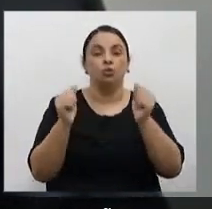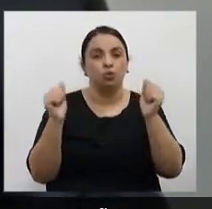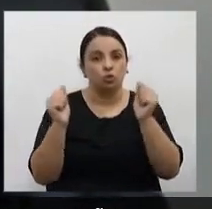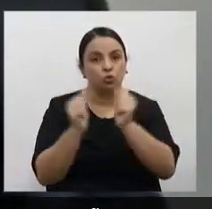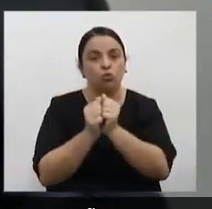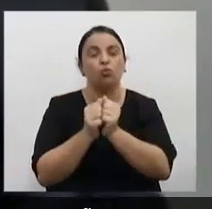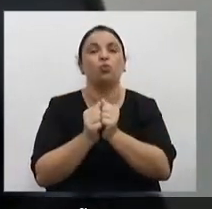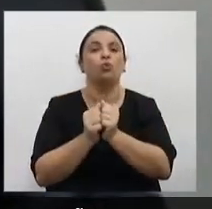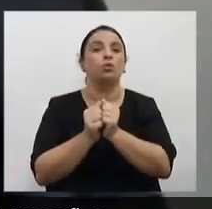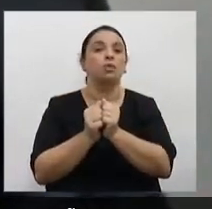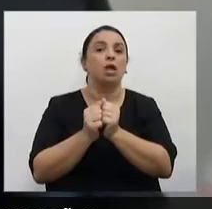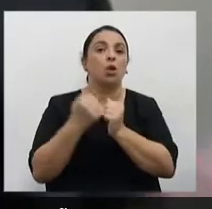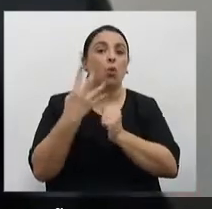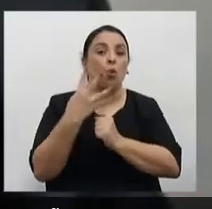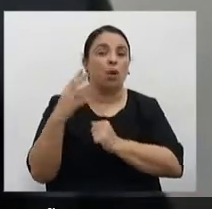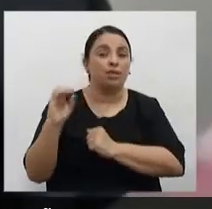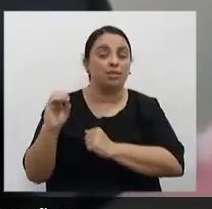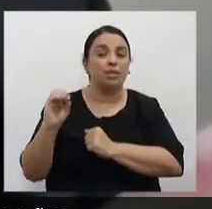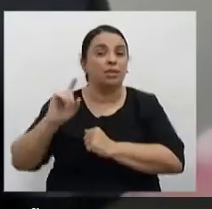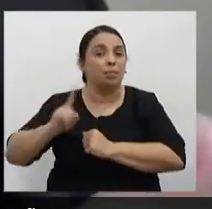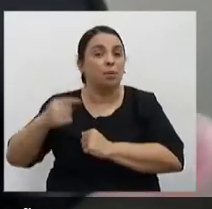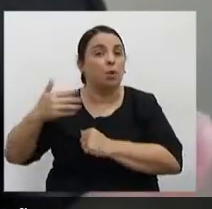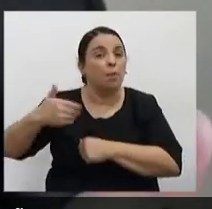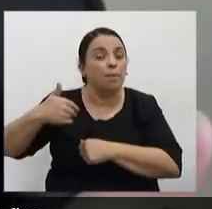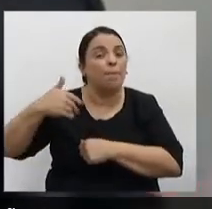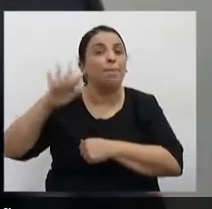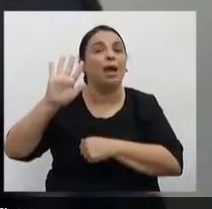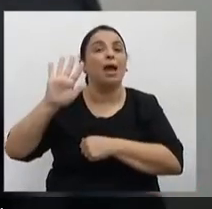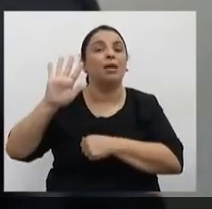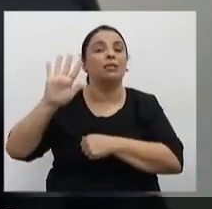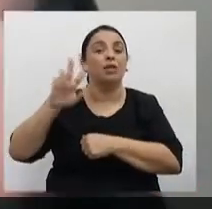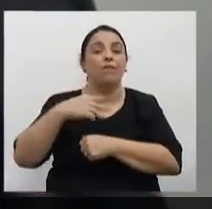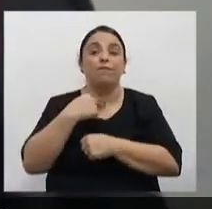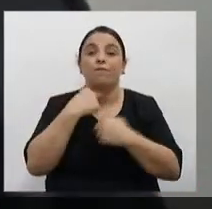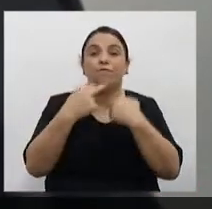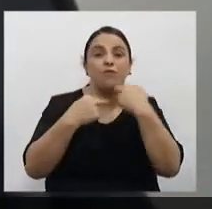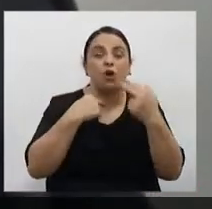e mortes não serão em vão, serão